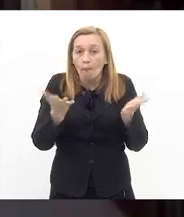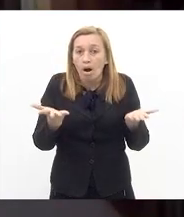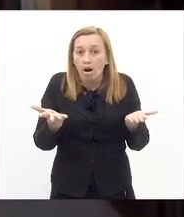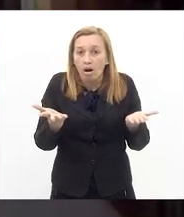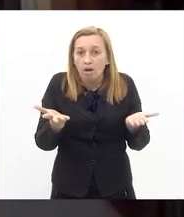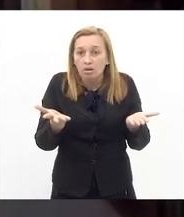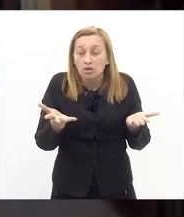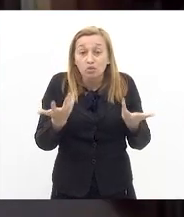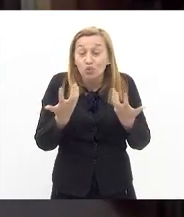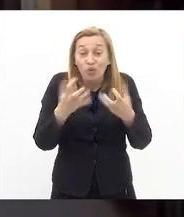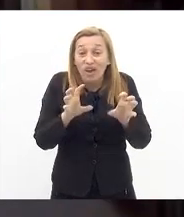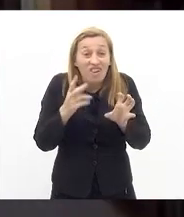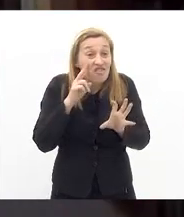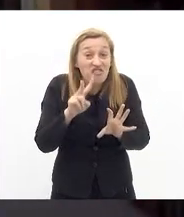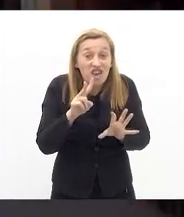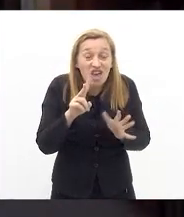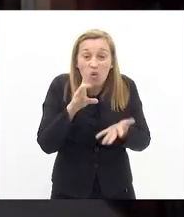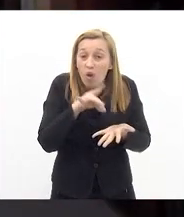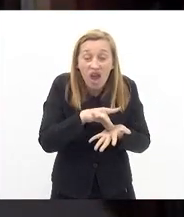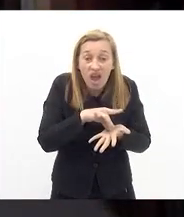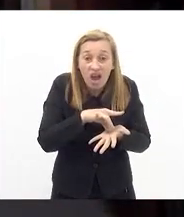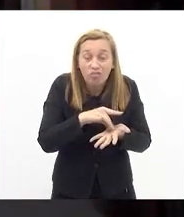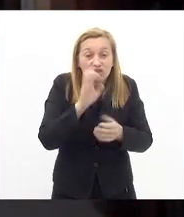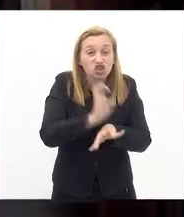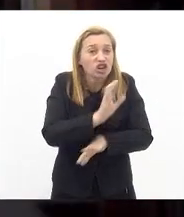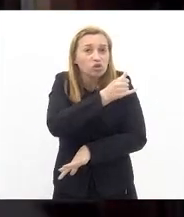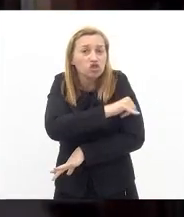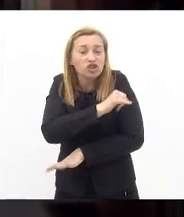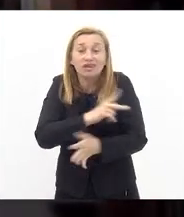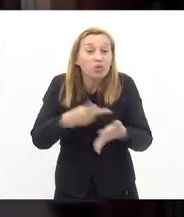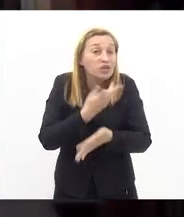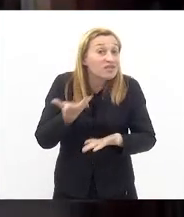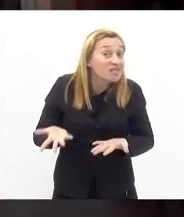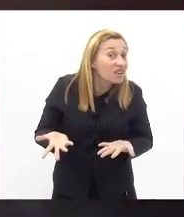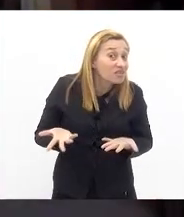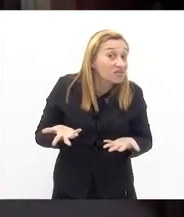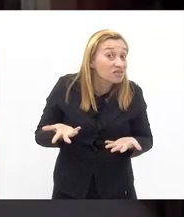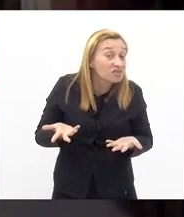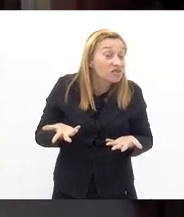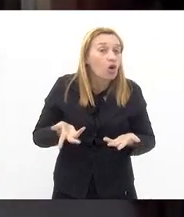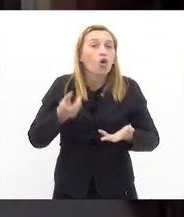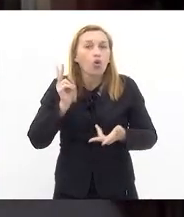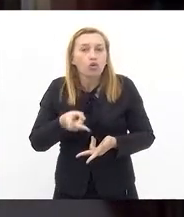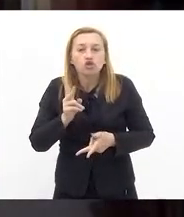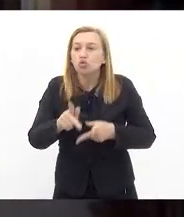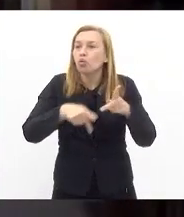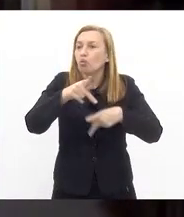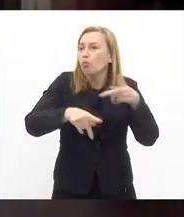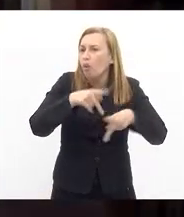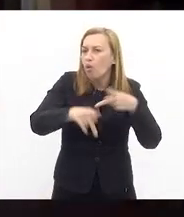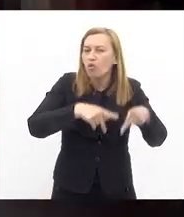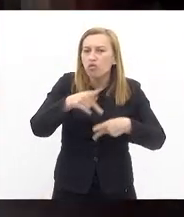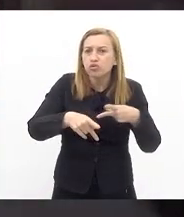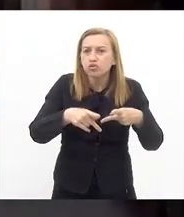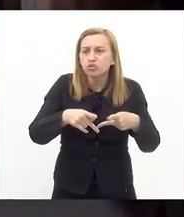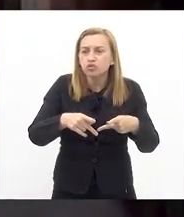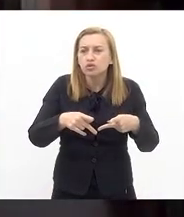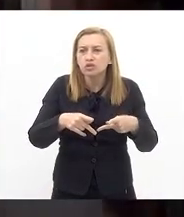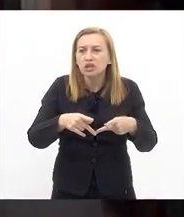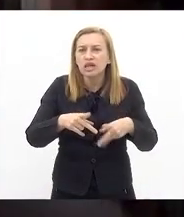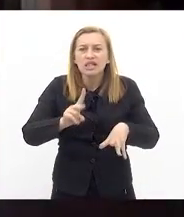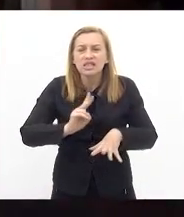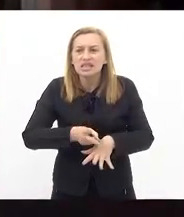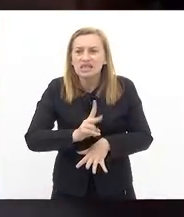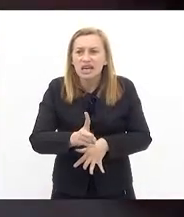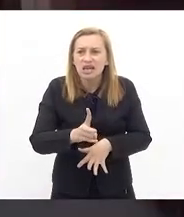Não quer ver o que está acontecendo no estado do Rio de Janeiro com sua população, que tem, eu sempre